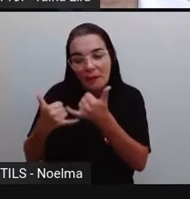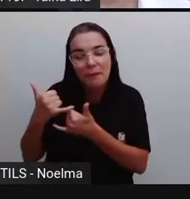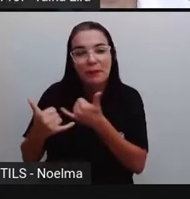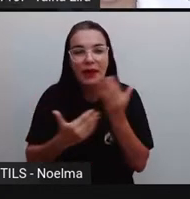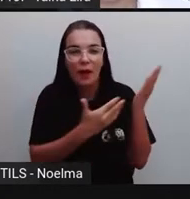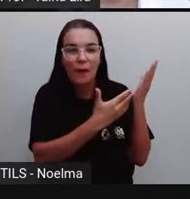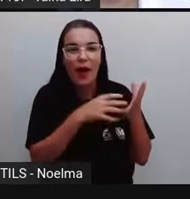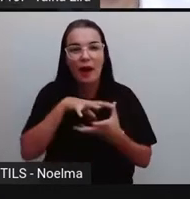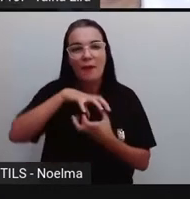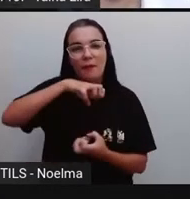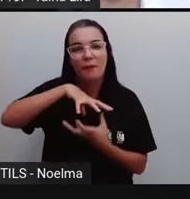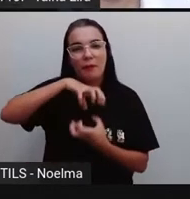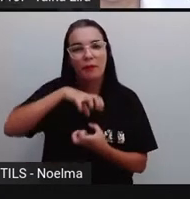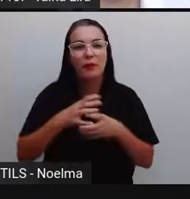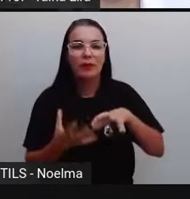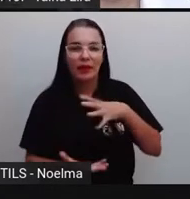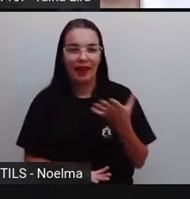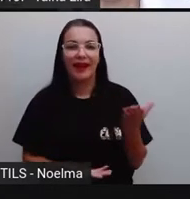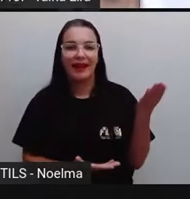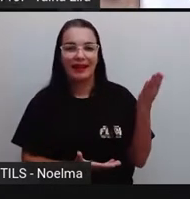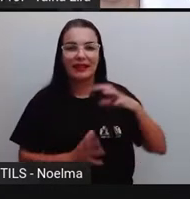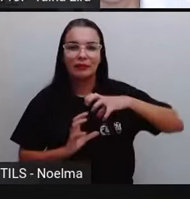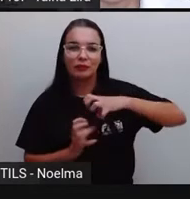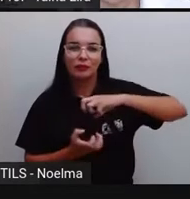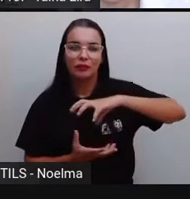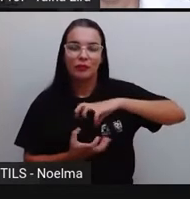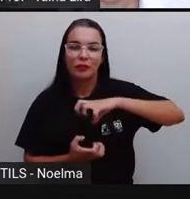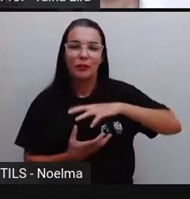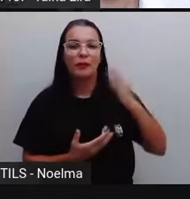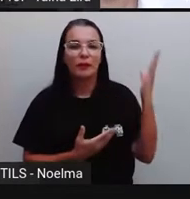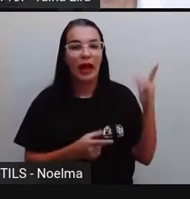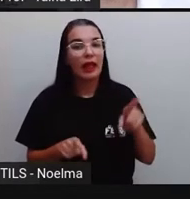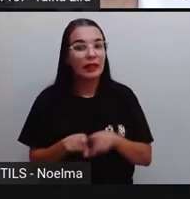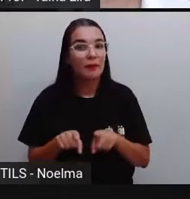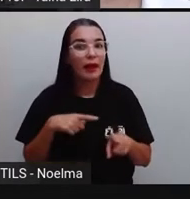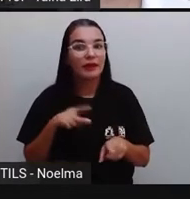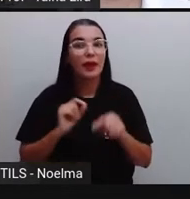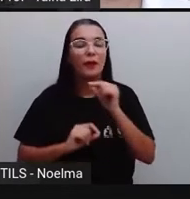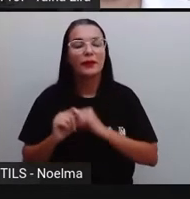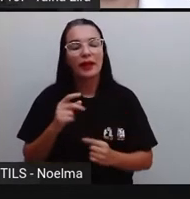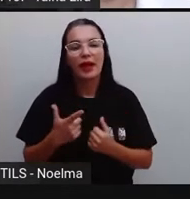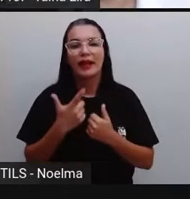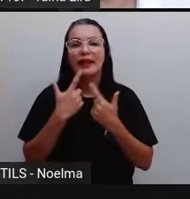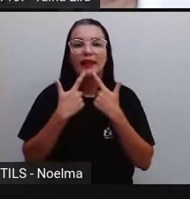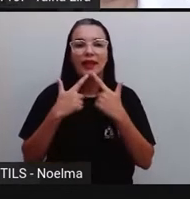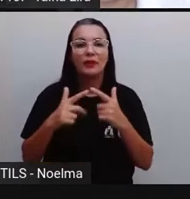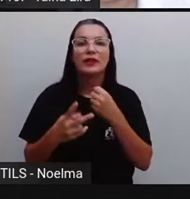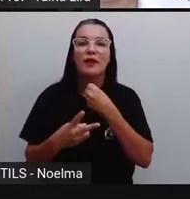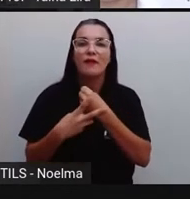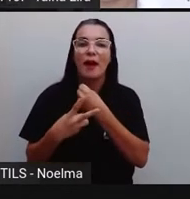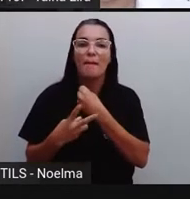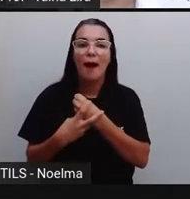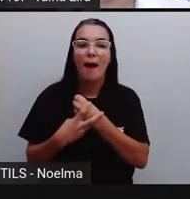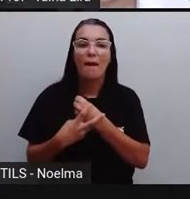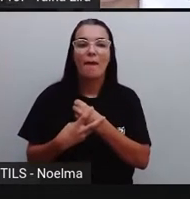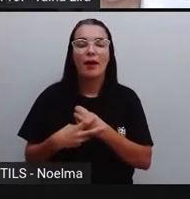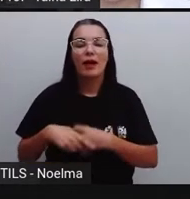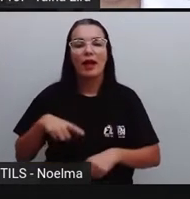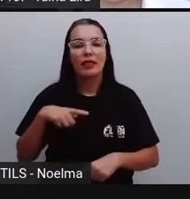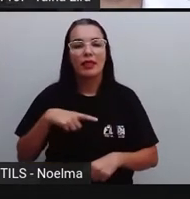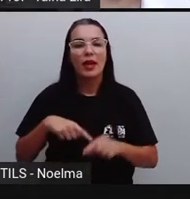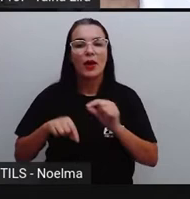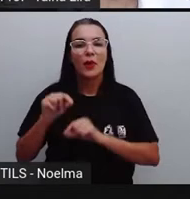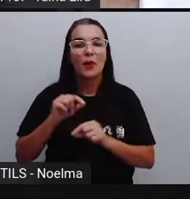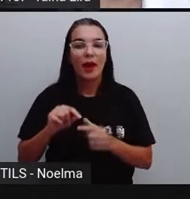daqui já vai usar uma linguagem, ó, verbal também. E ele traz uma coisa bem interessante aí